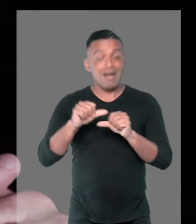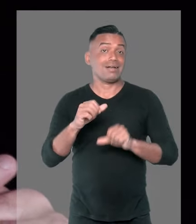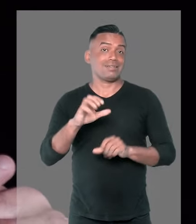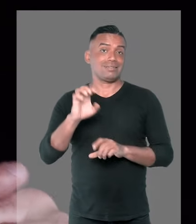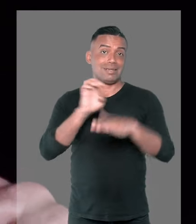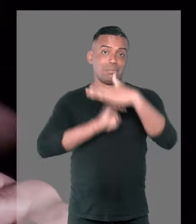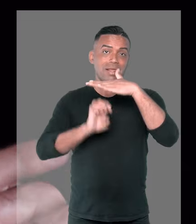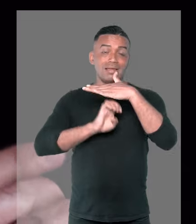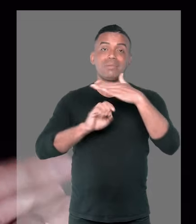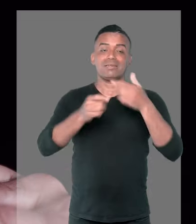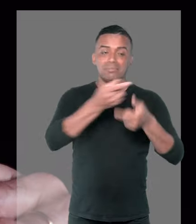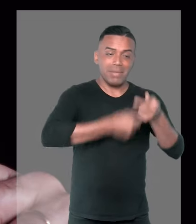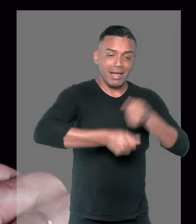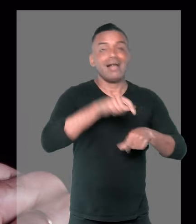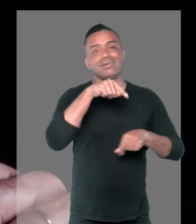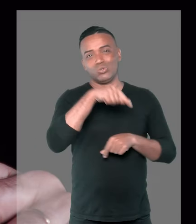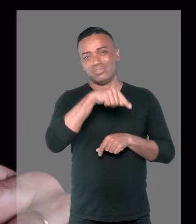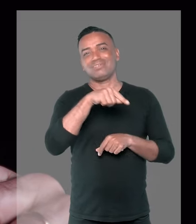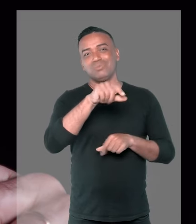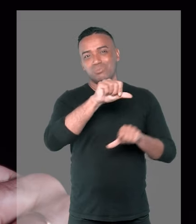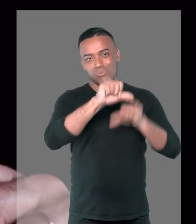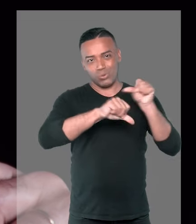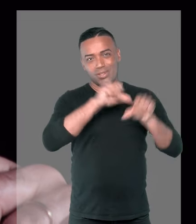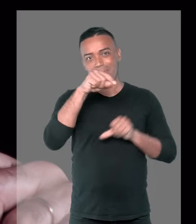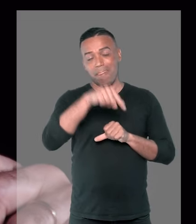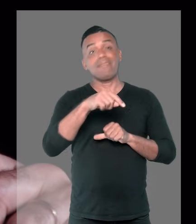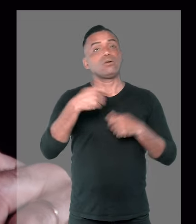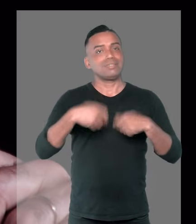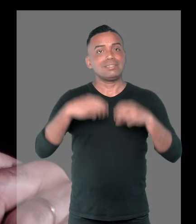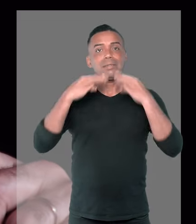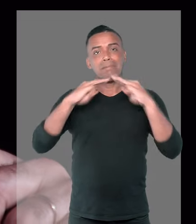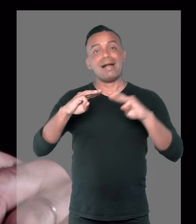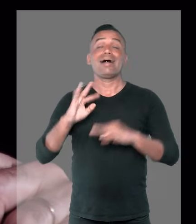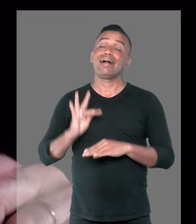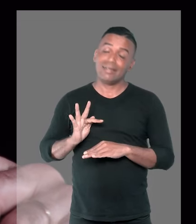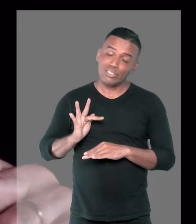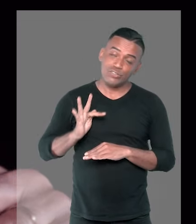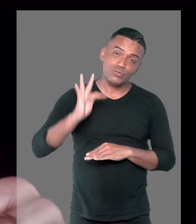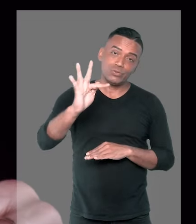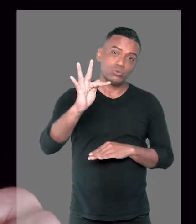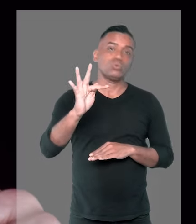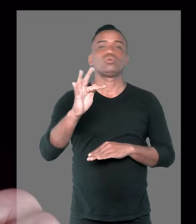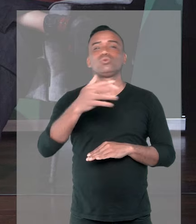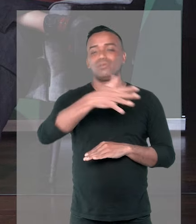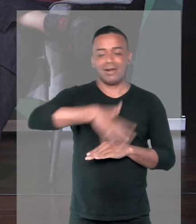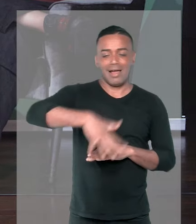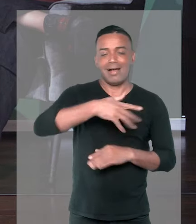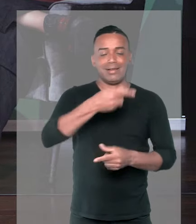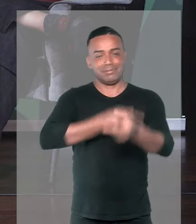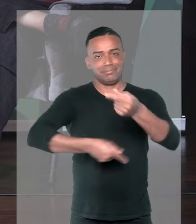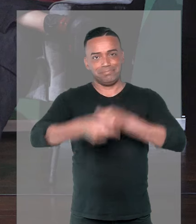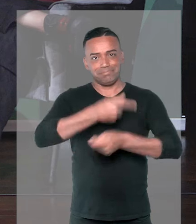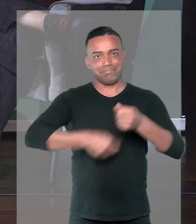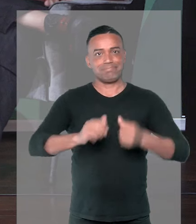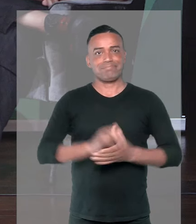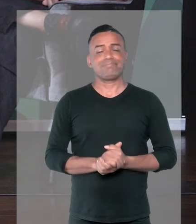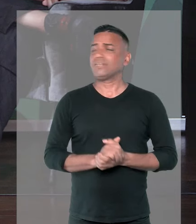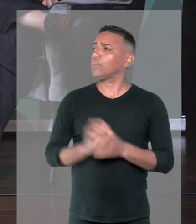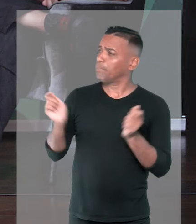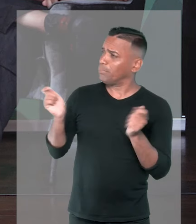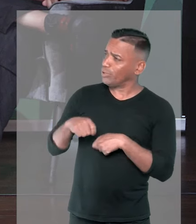dos mercados por isso que eu acho que a gente precisa de um marketing do Futuro para esses mercados por isso que eu